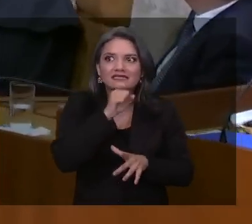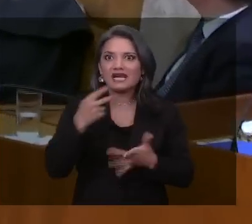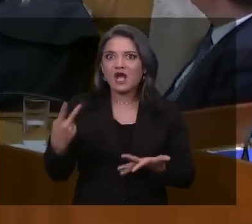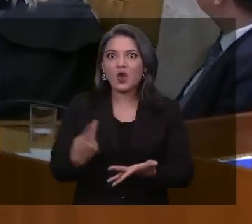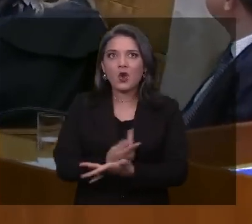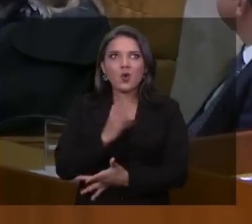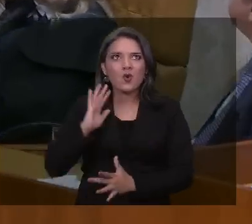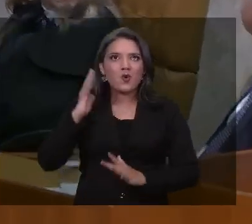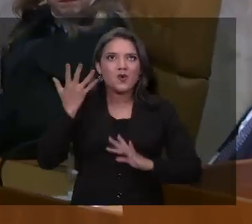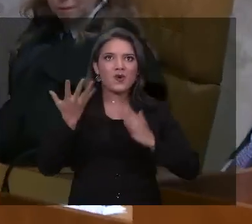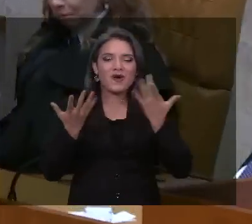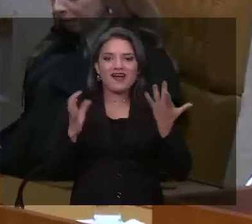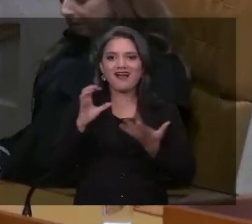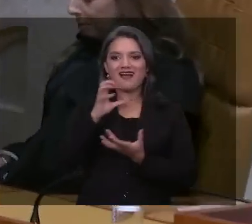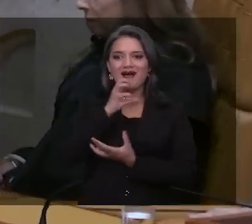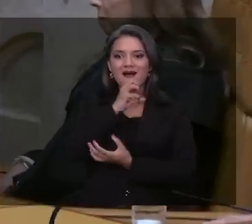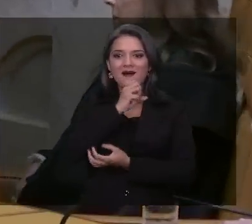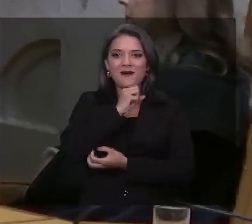urgentemente.